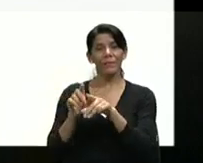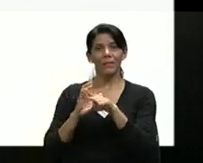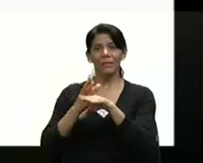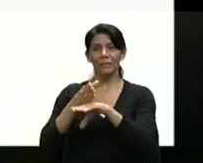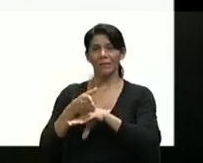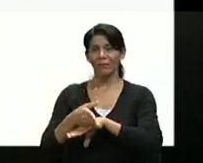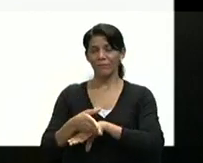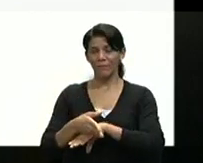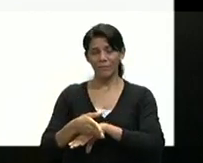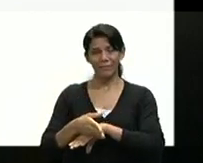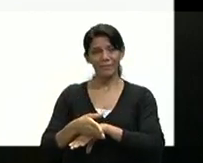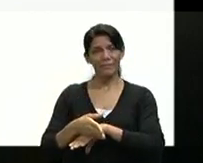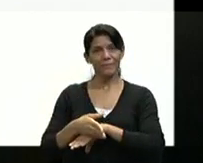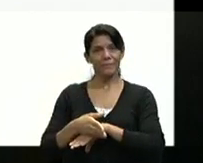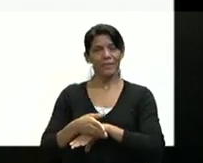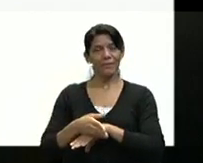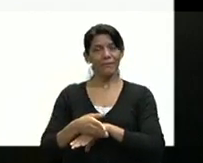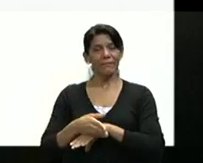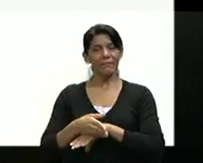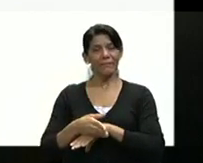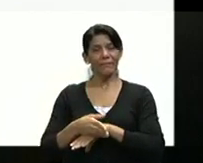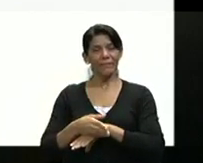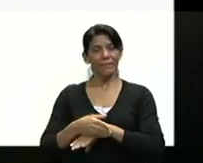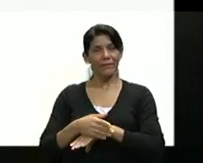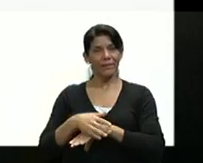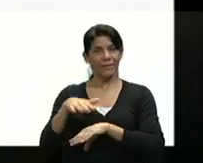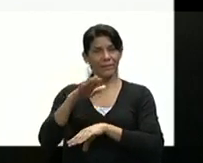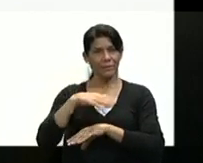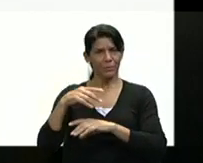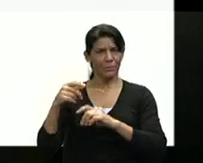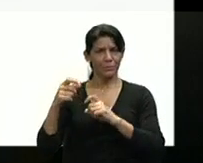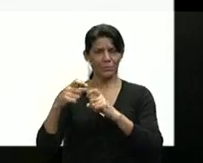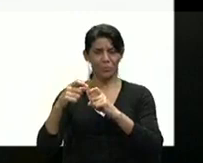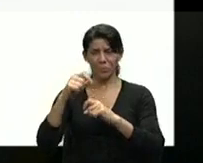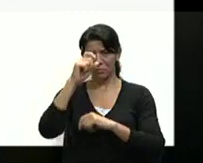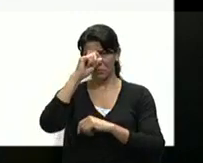da rede pública, sendo um secretário